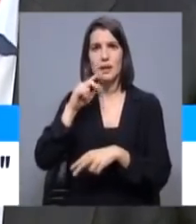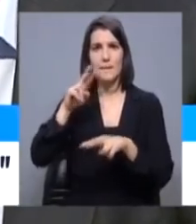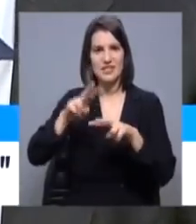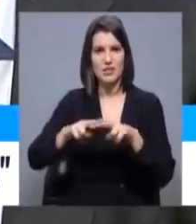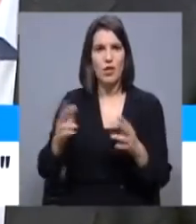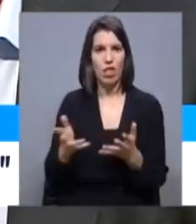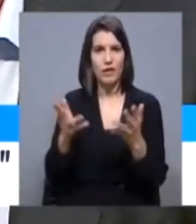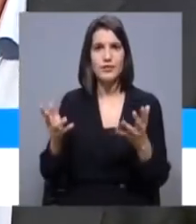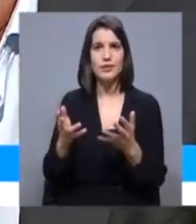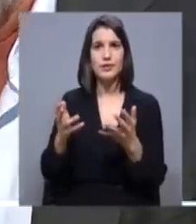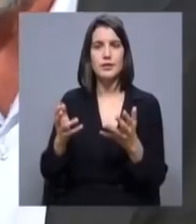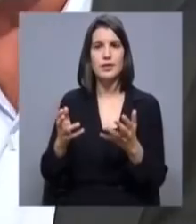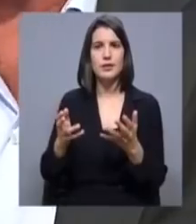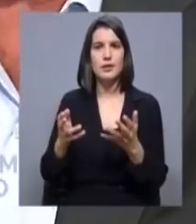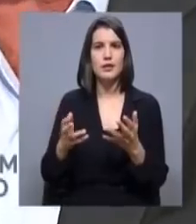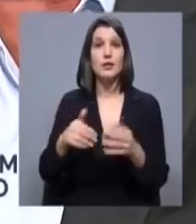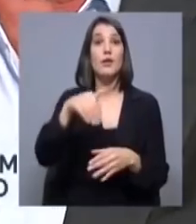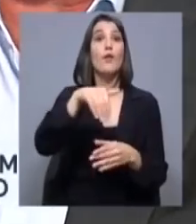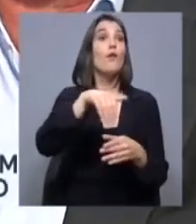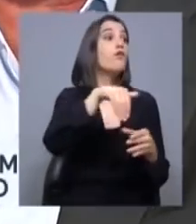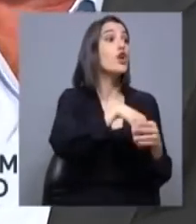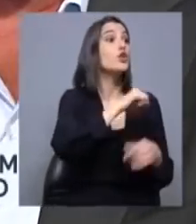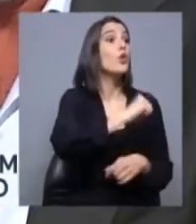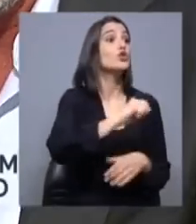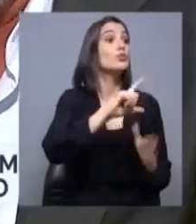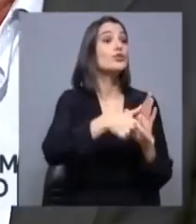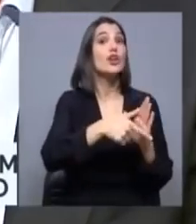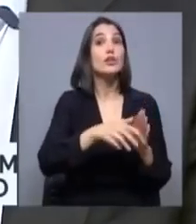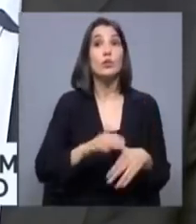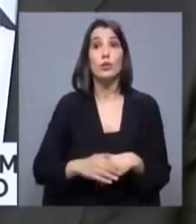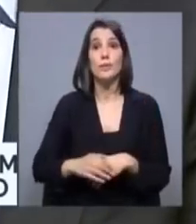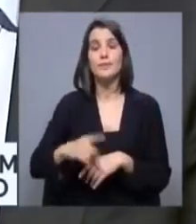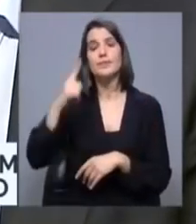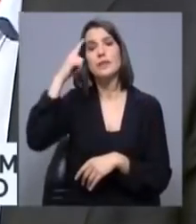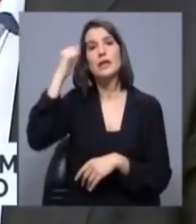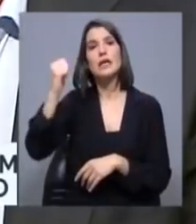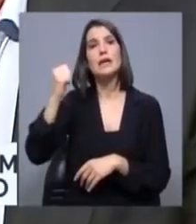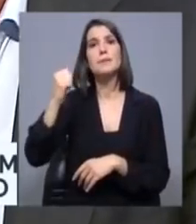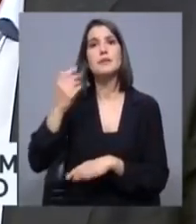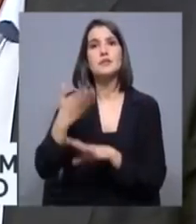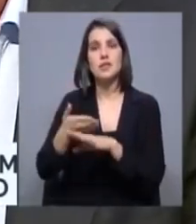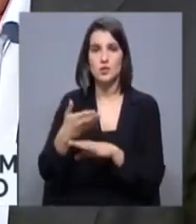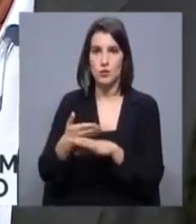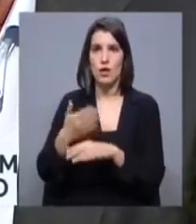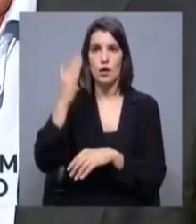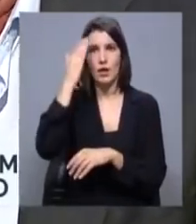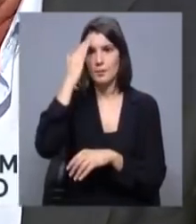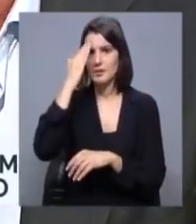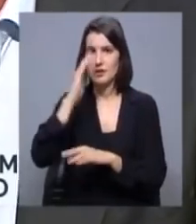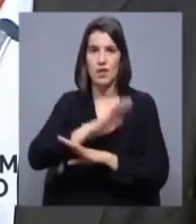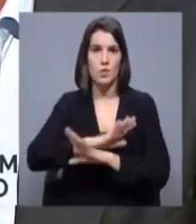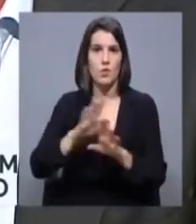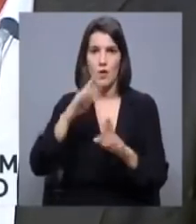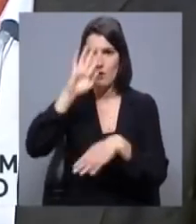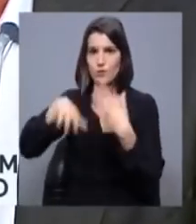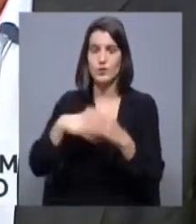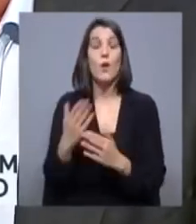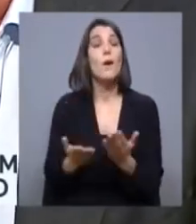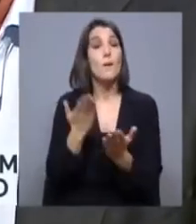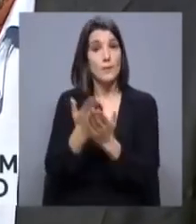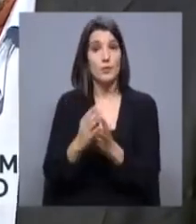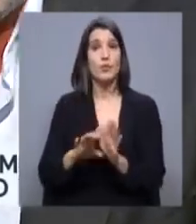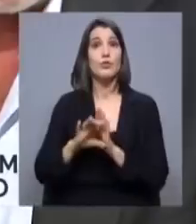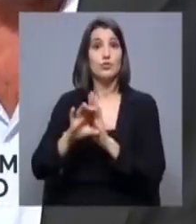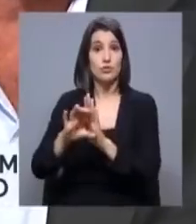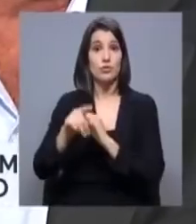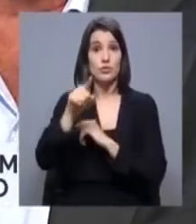mais leves para dar um colorido escolher entre homossexuais é competência e confusão não chega é tal que uma proposta